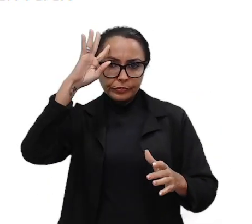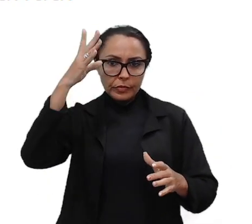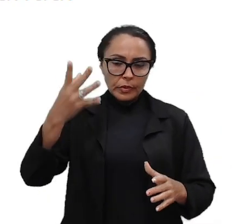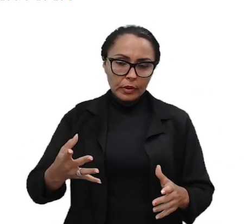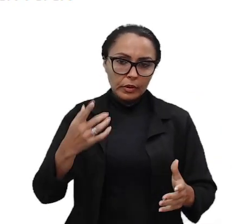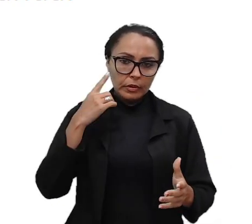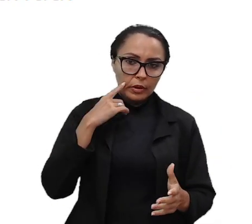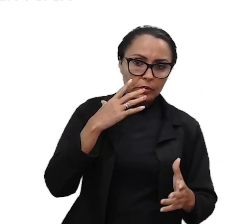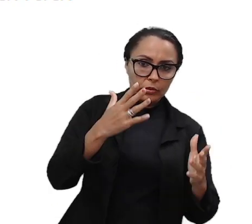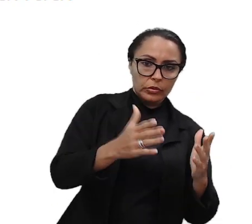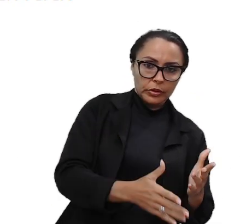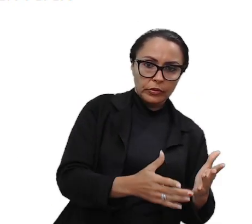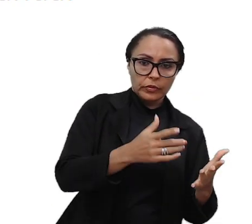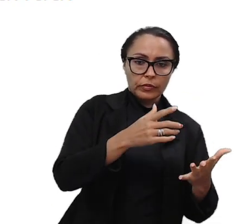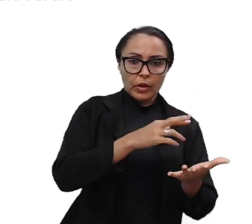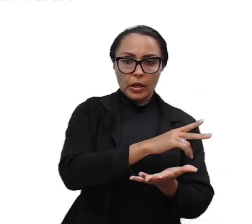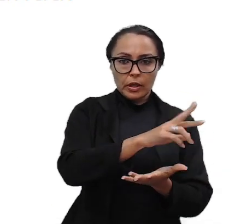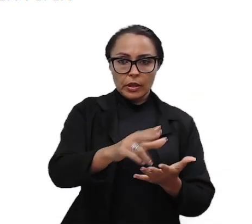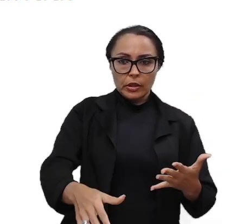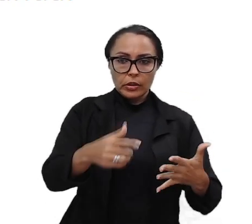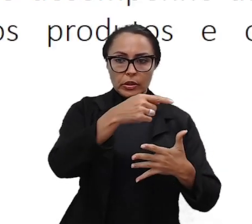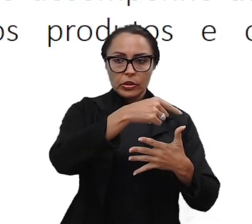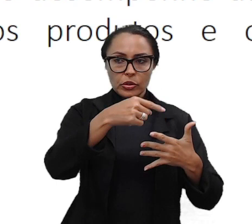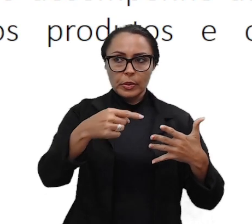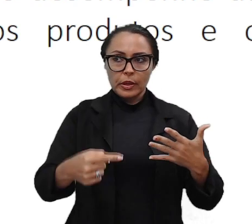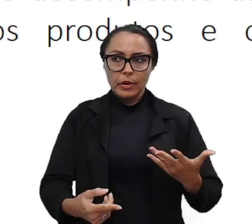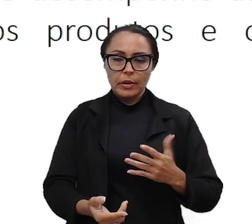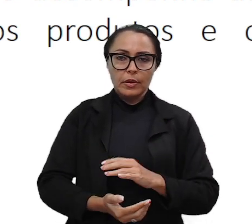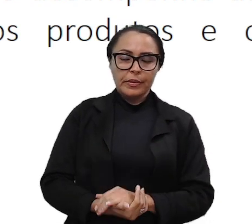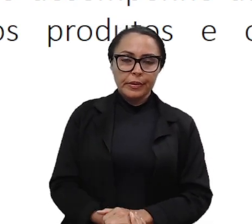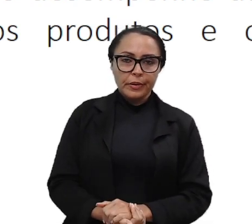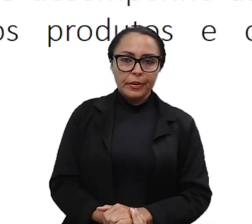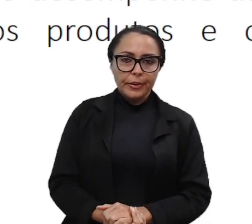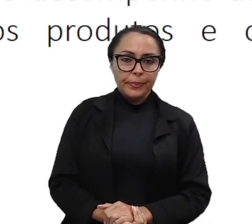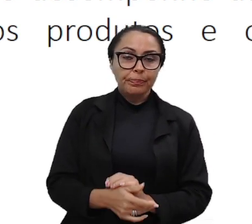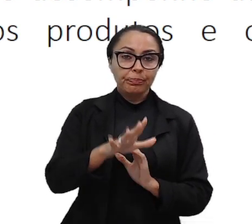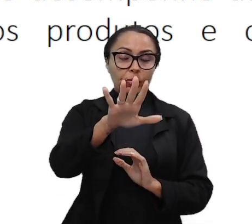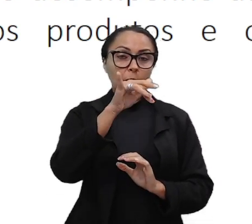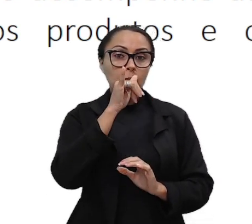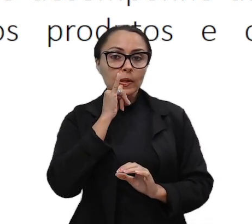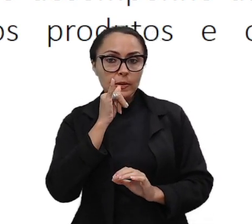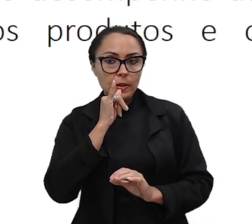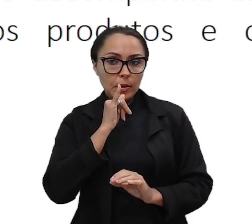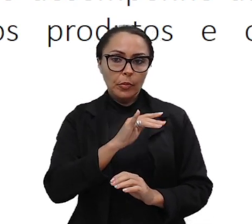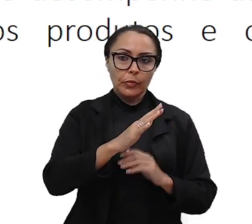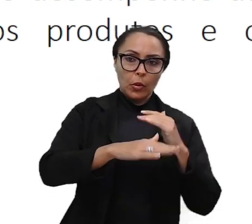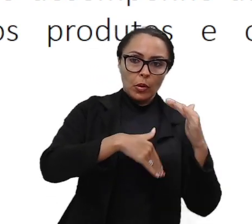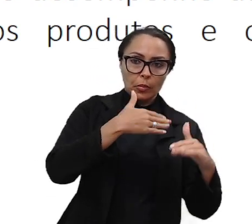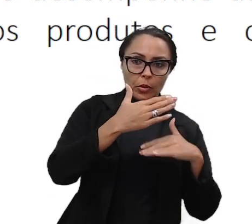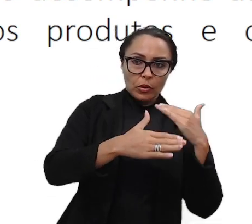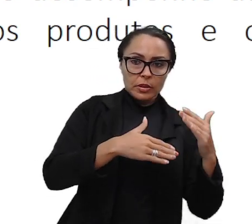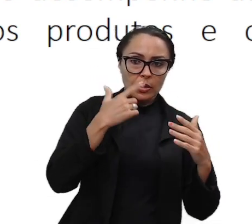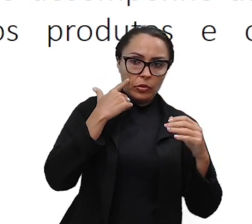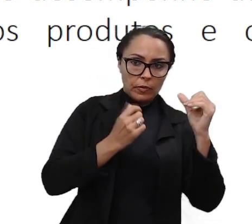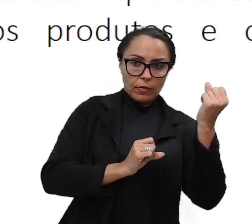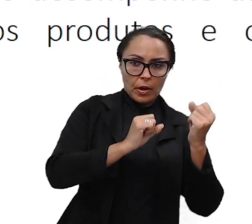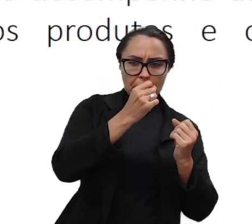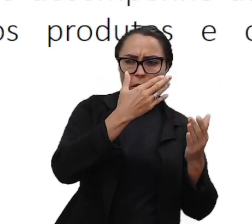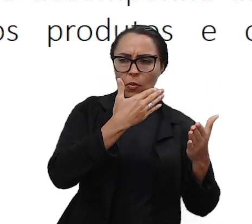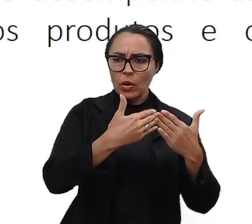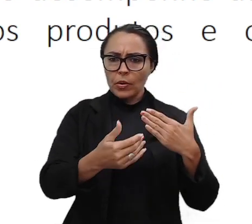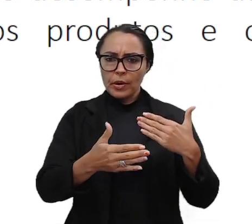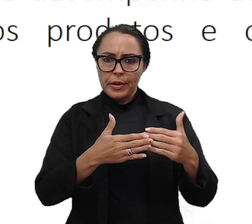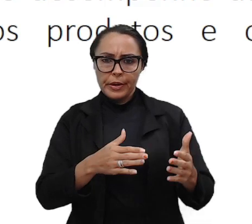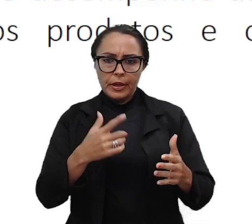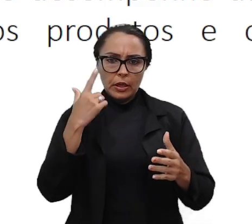coordenam diversos aspectos do suprimento e da demanda. Por exemplo, um processo fabril qualquer, a